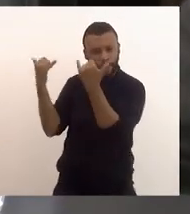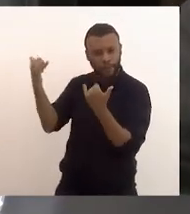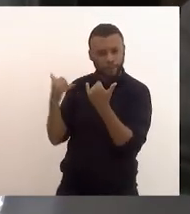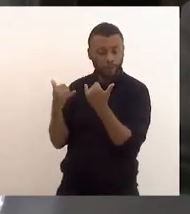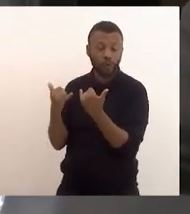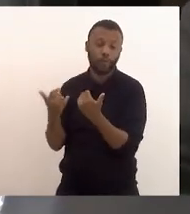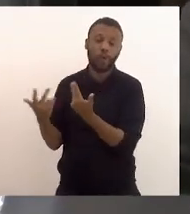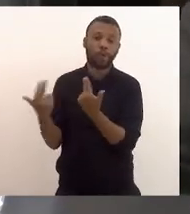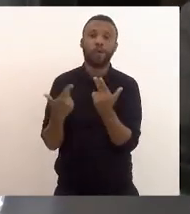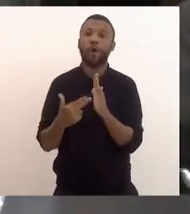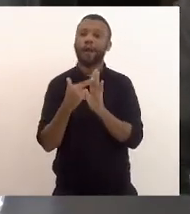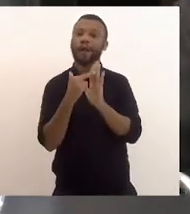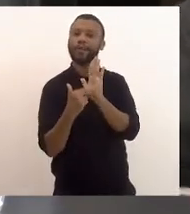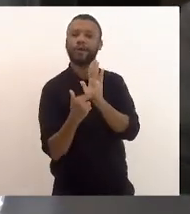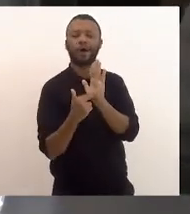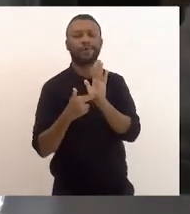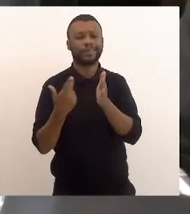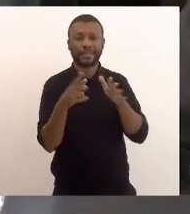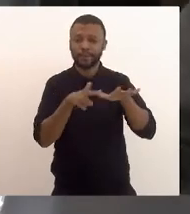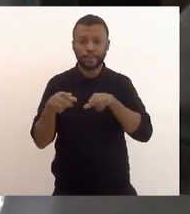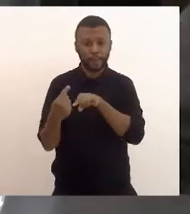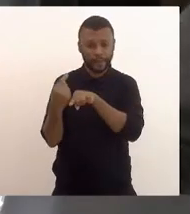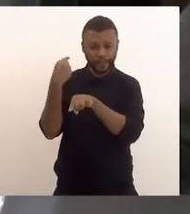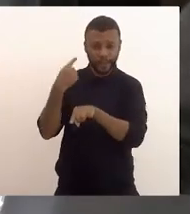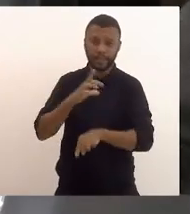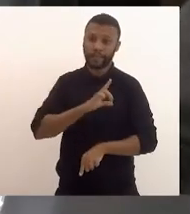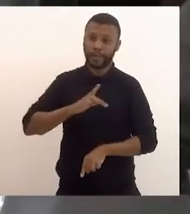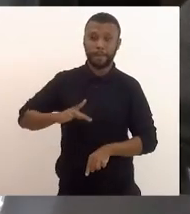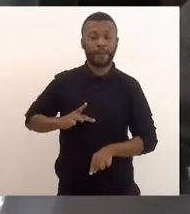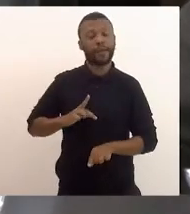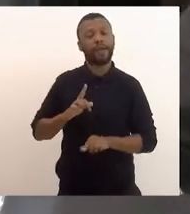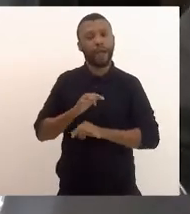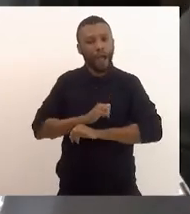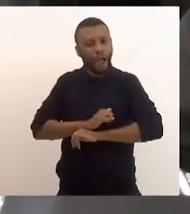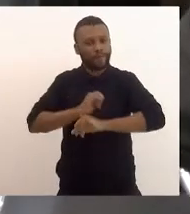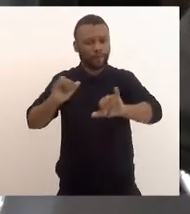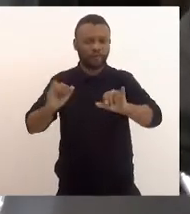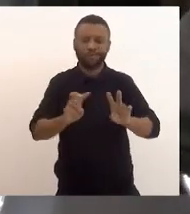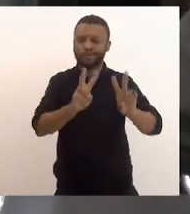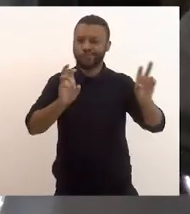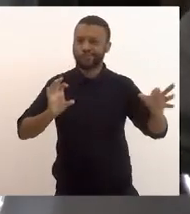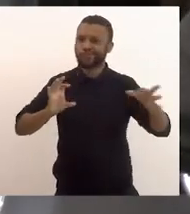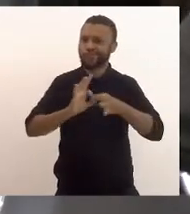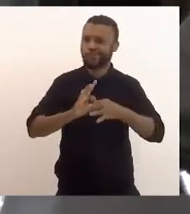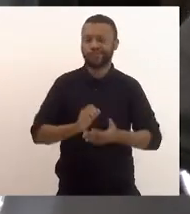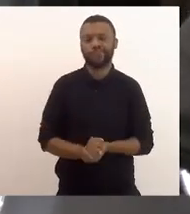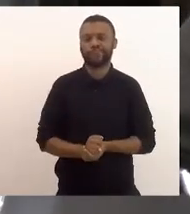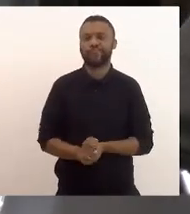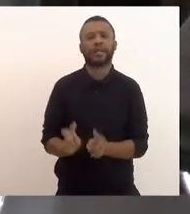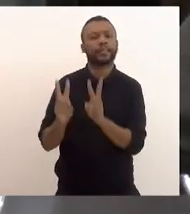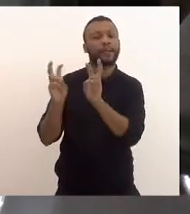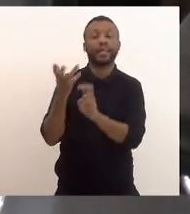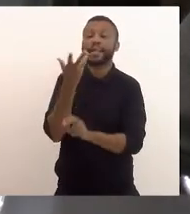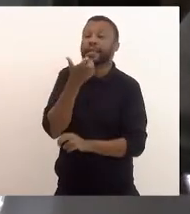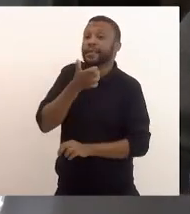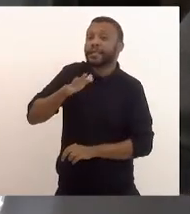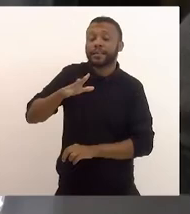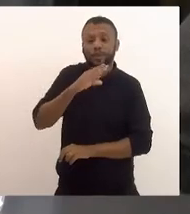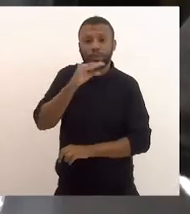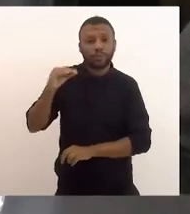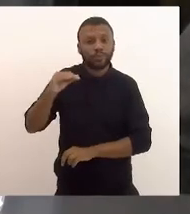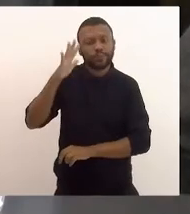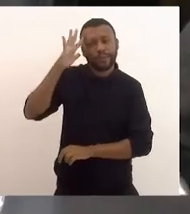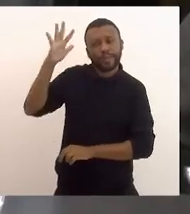lançou na semana passada sobre o tema Então acho que eu poderia falar que também da temática da Criança e do Adolescente pensando nossa